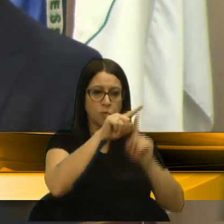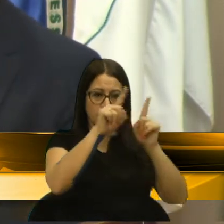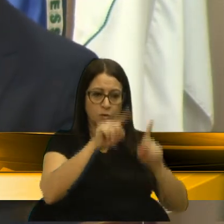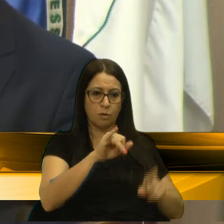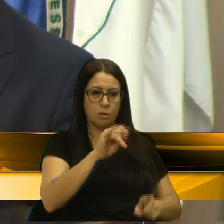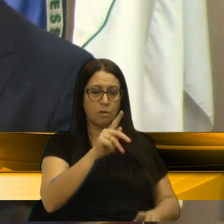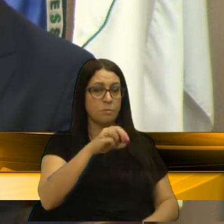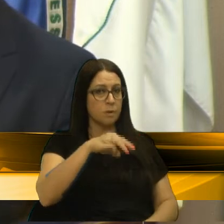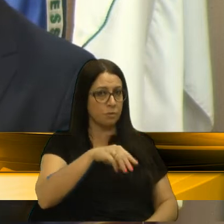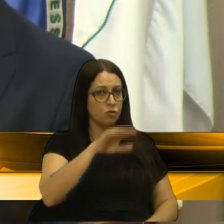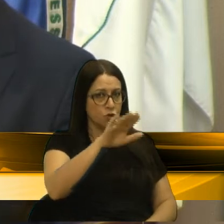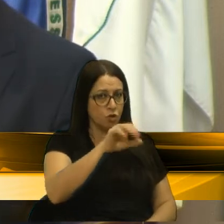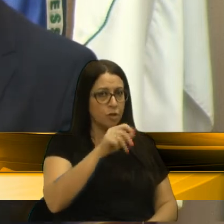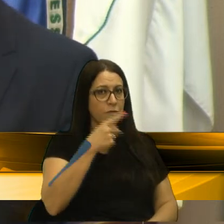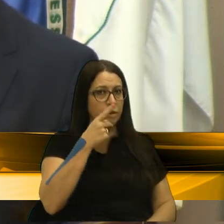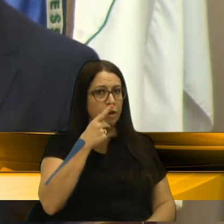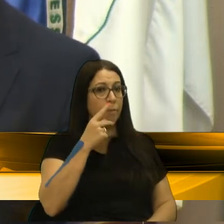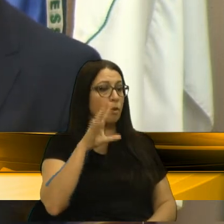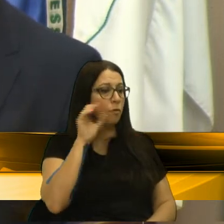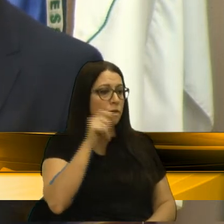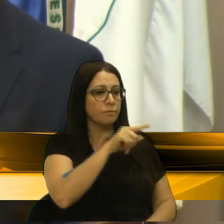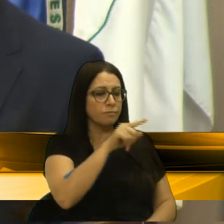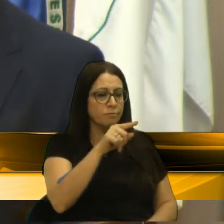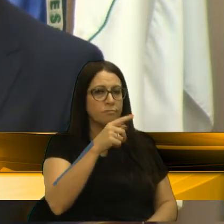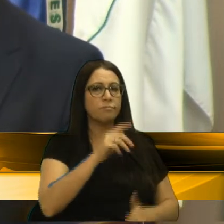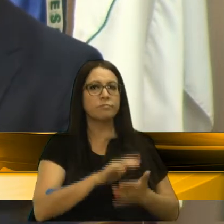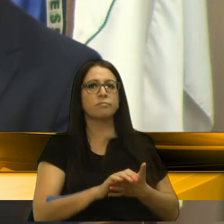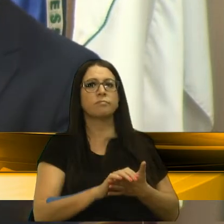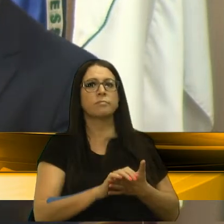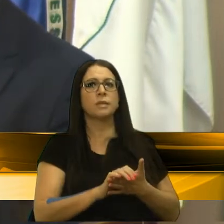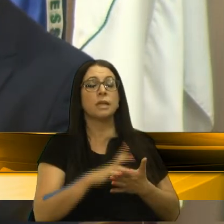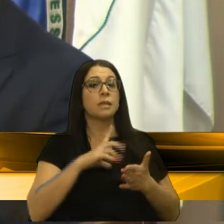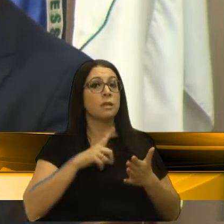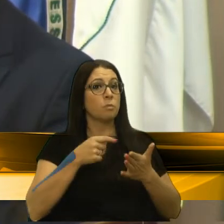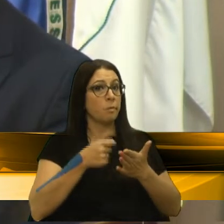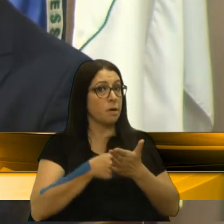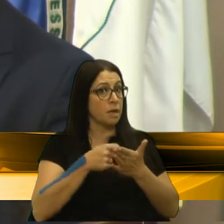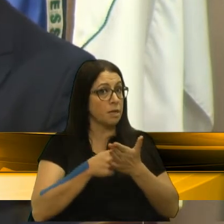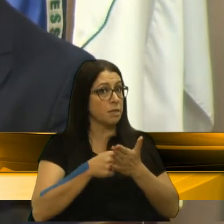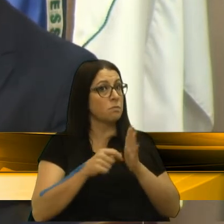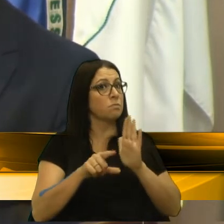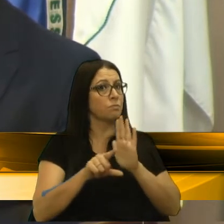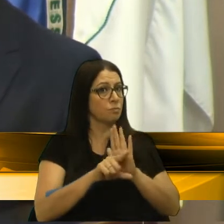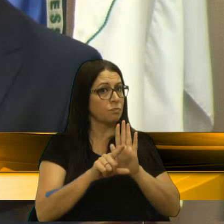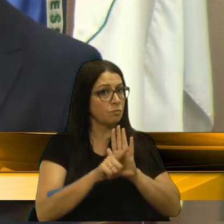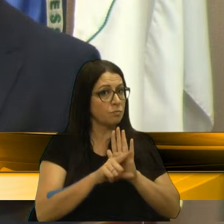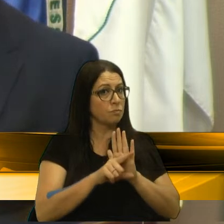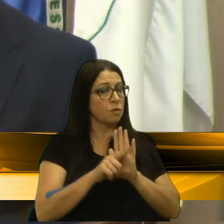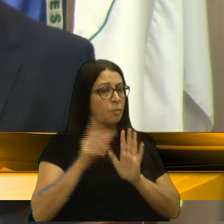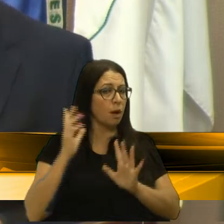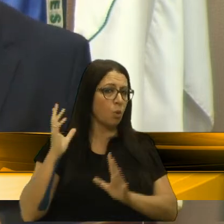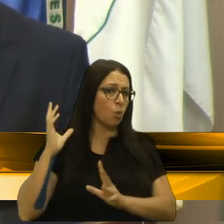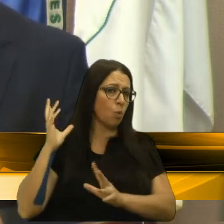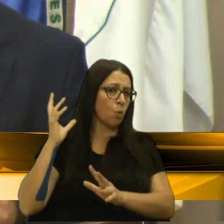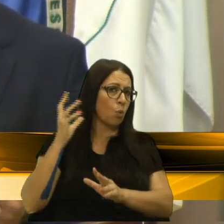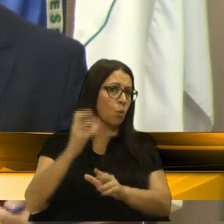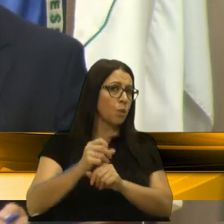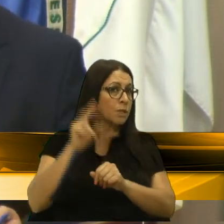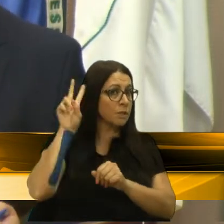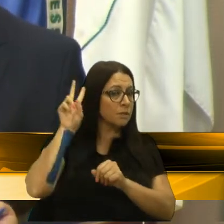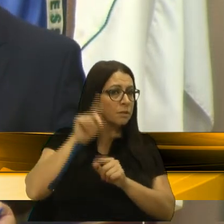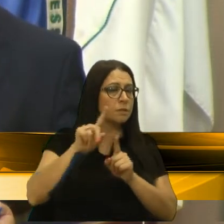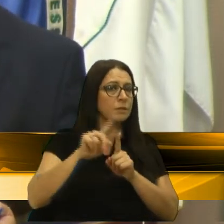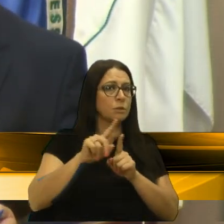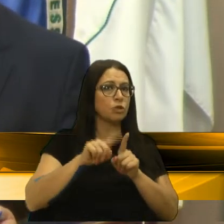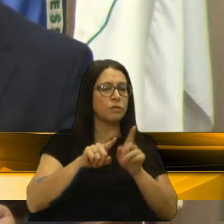darem depoimentos, para prestarem esclarecimentos. Há uma obrigação legal, só para fazer um resgate histórico, de fazer o